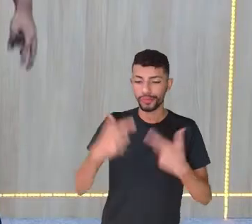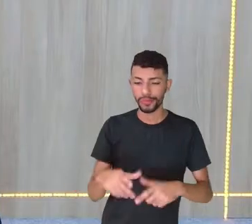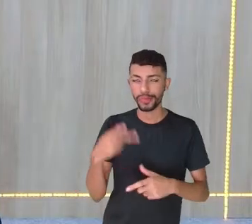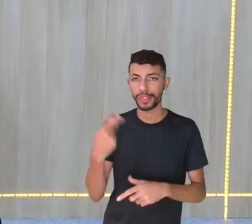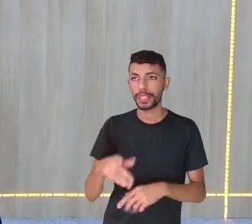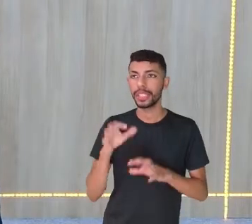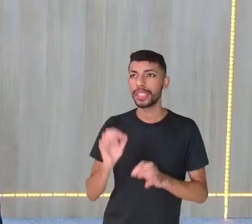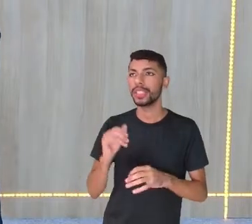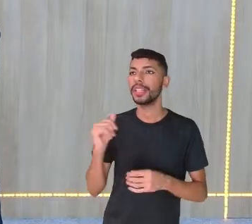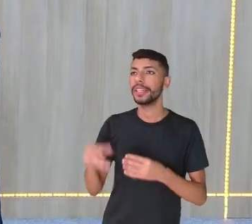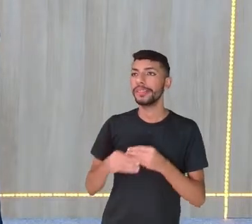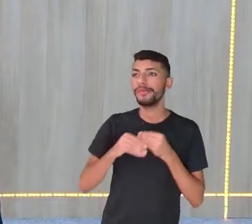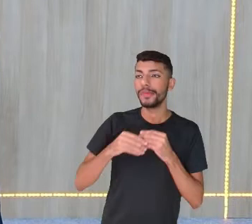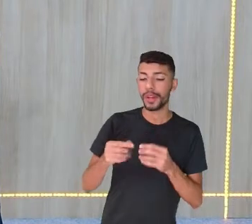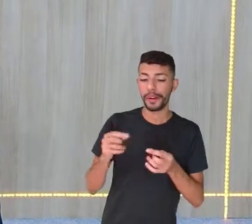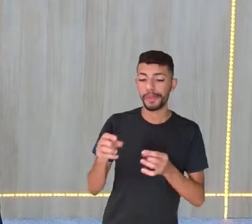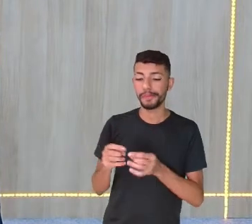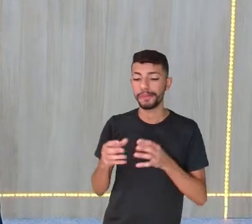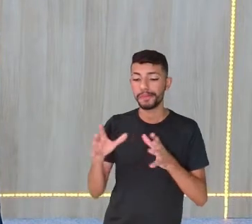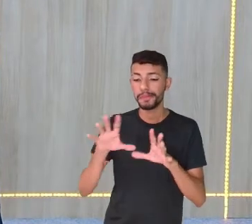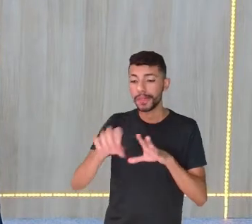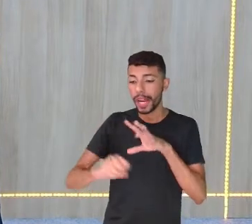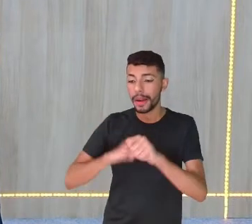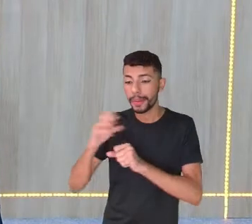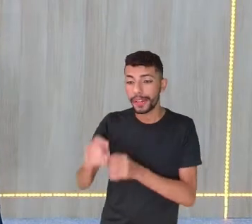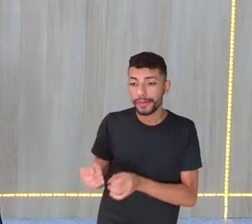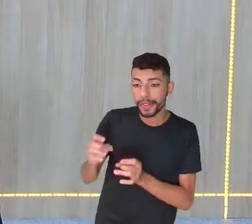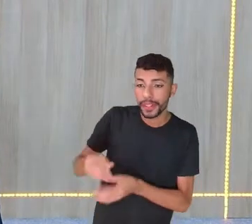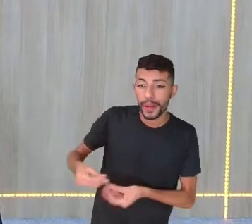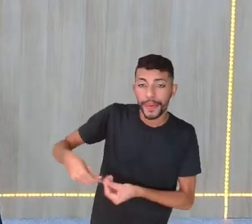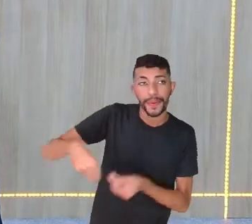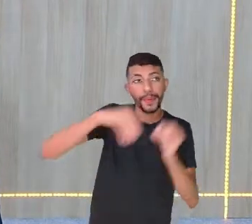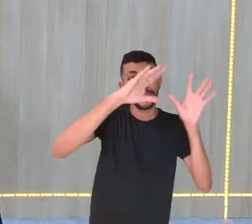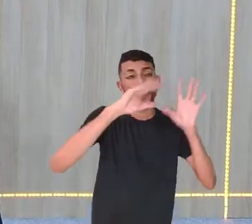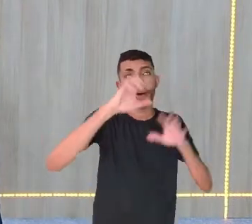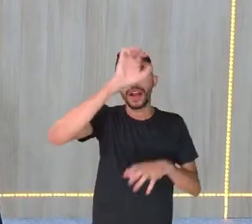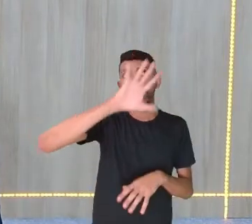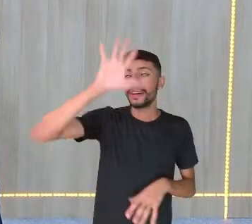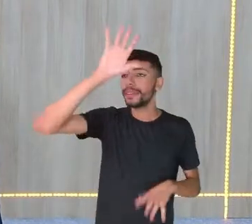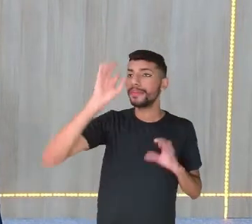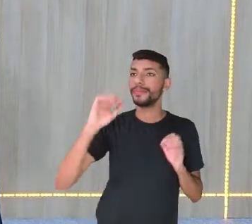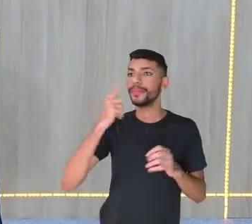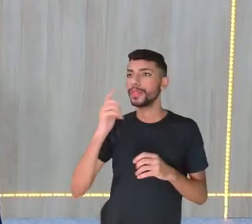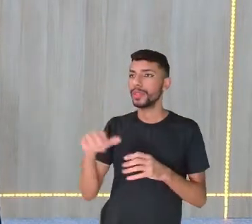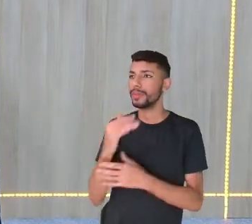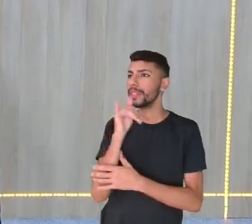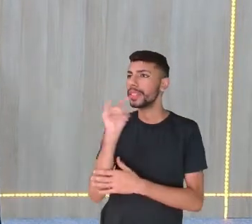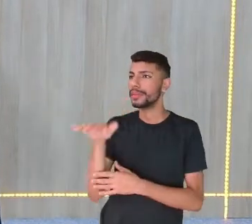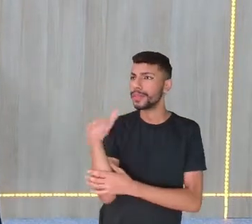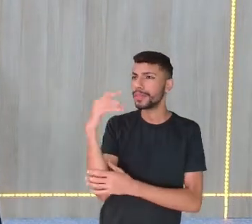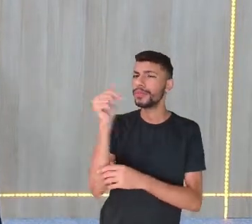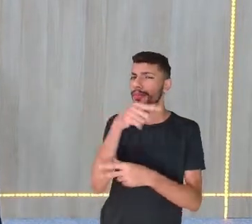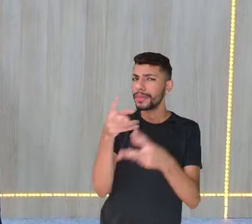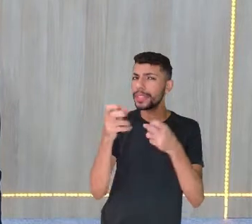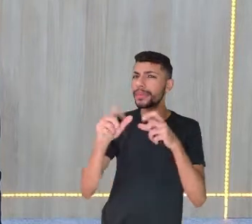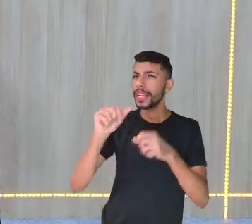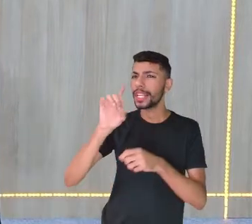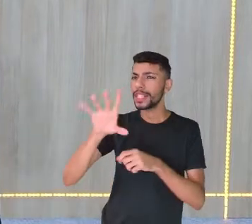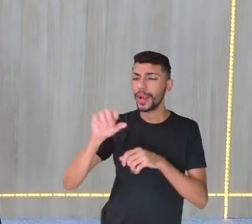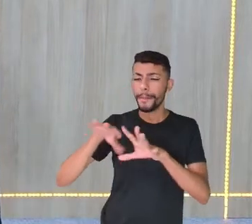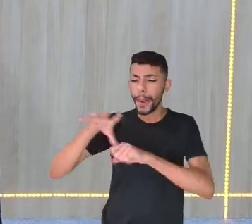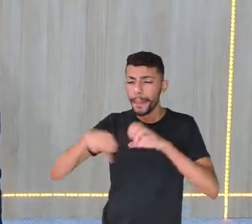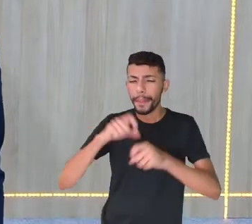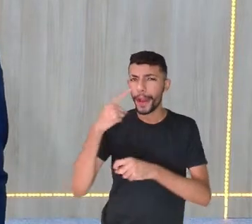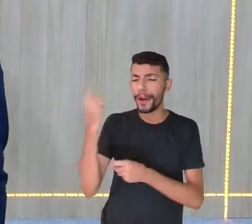Europa. Então vocês estão vendo, né, que é só processo de exploração. Explora o pau-brasil, depois explora a cana-de-açúcar, aí